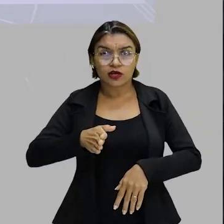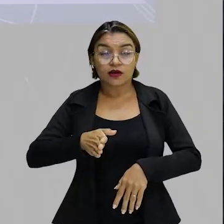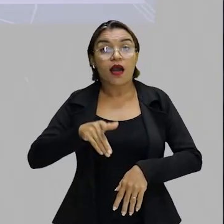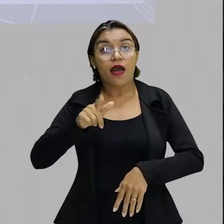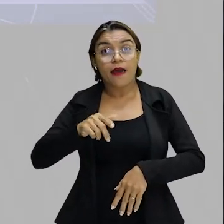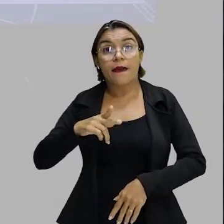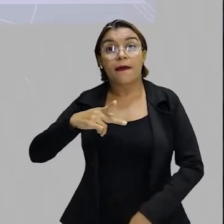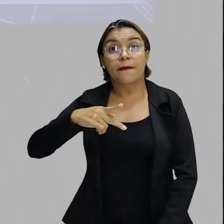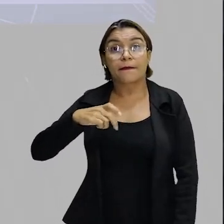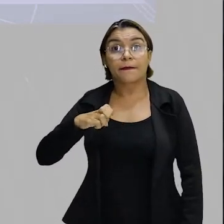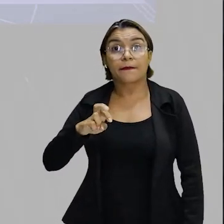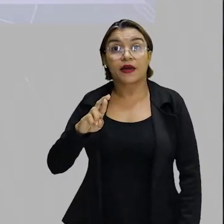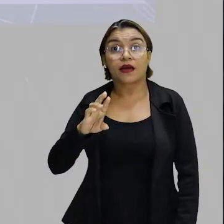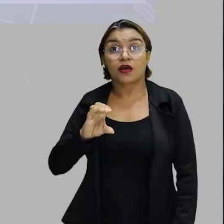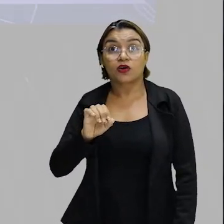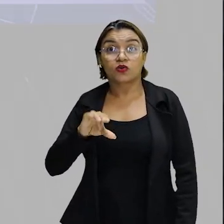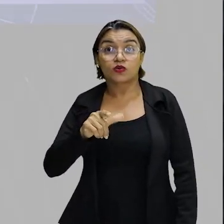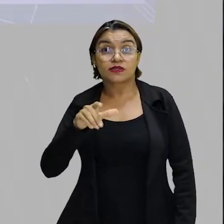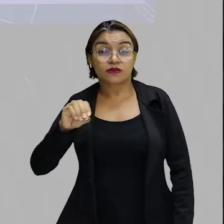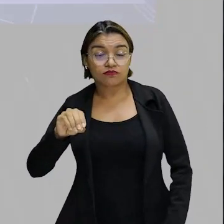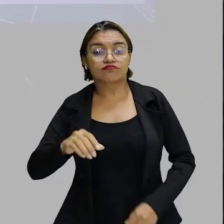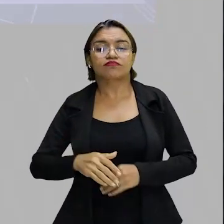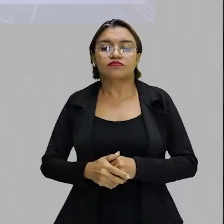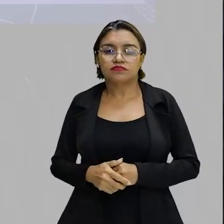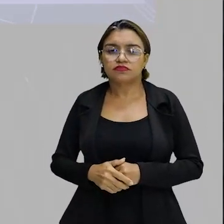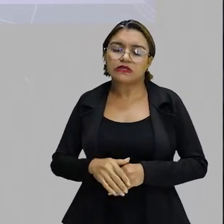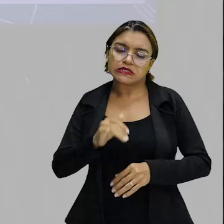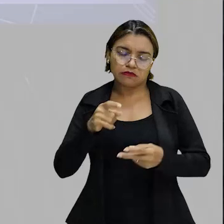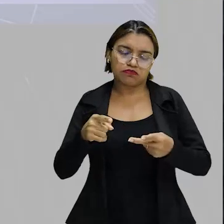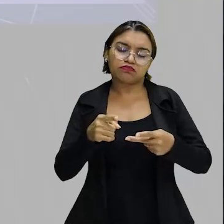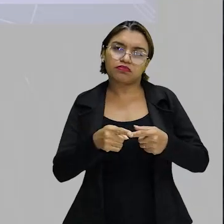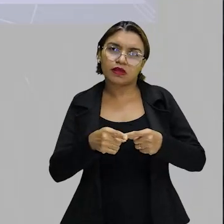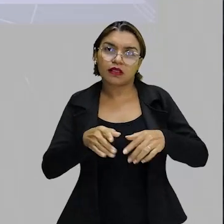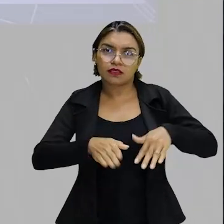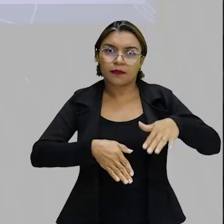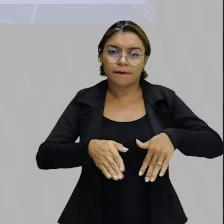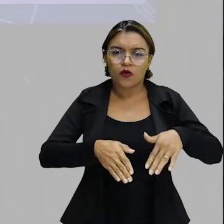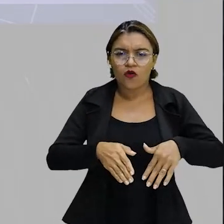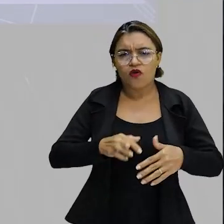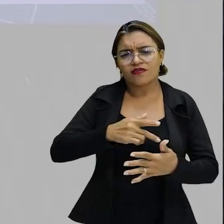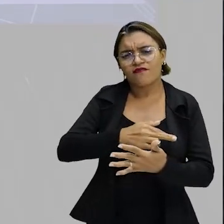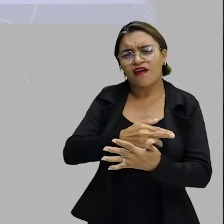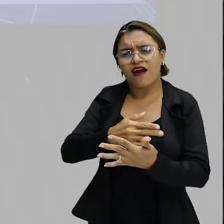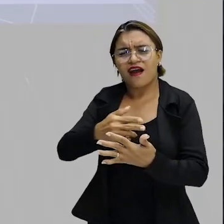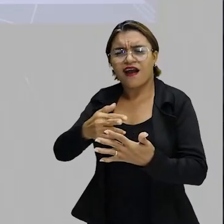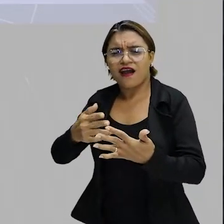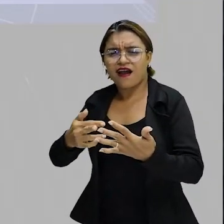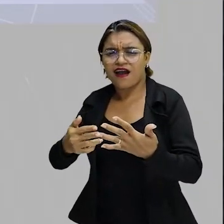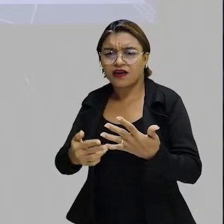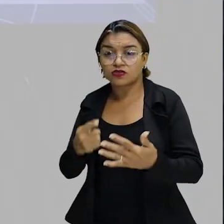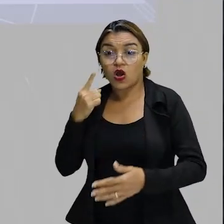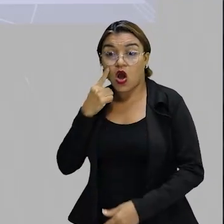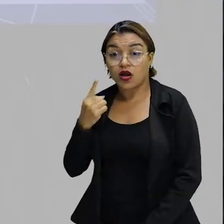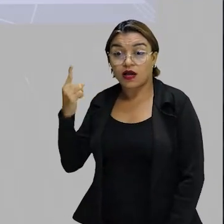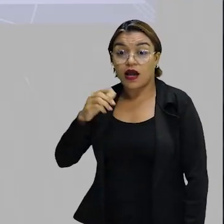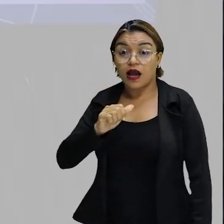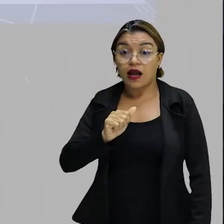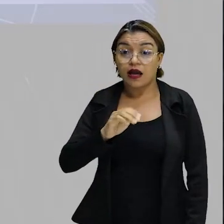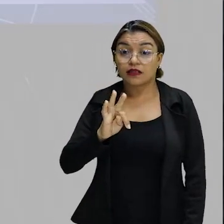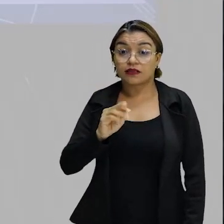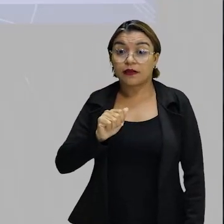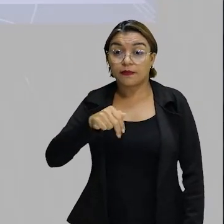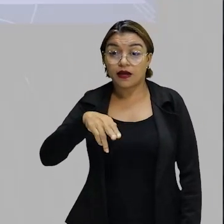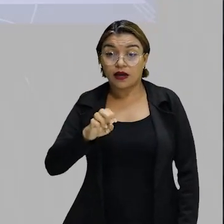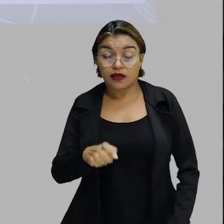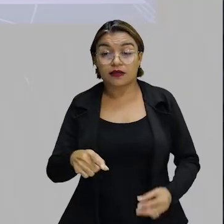percussão, tá bom? Então a maioria de percussão, como tambor, tem o atabaque, tem a cuíca, aquela que